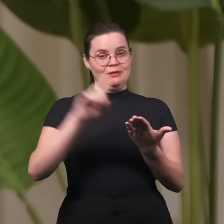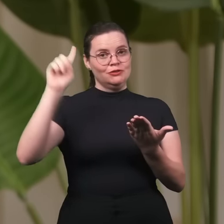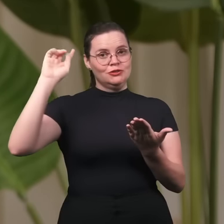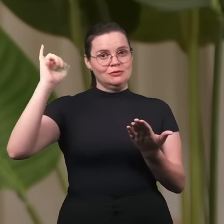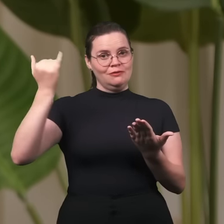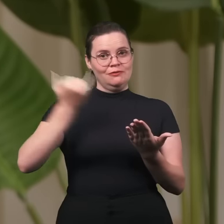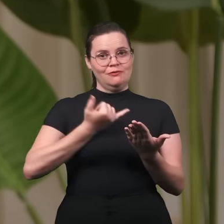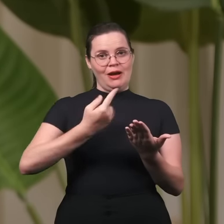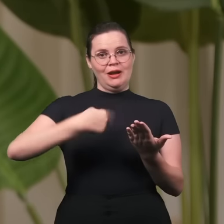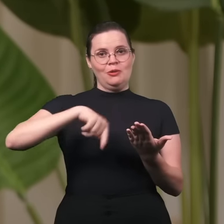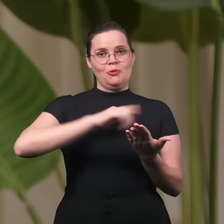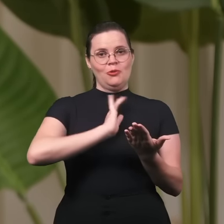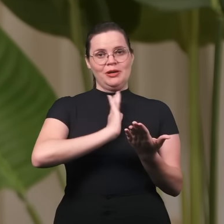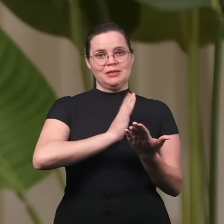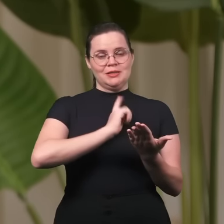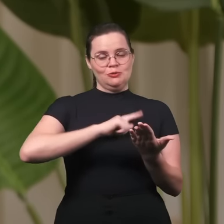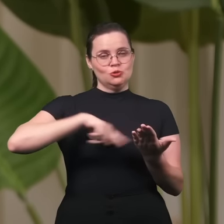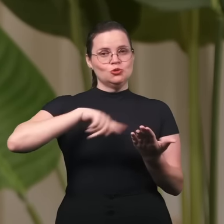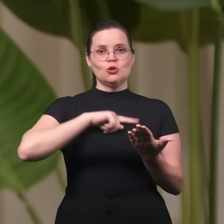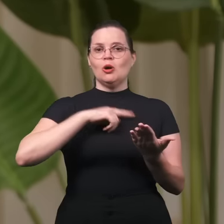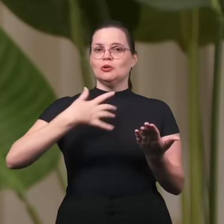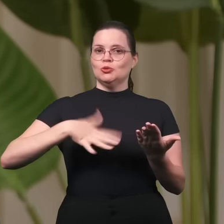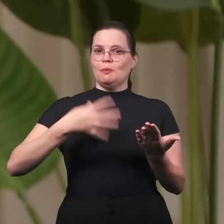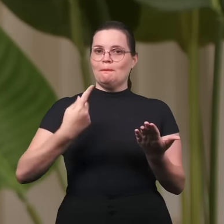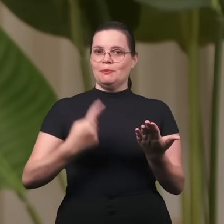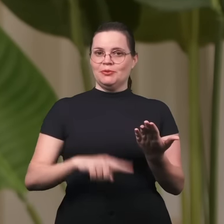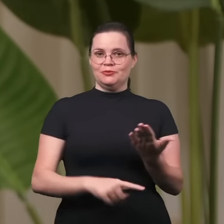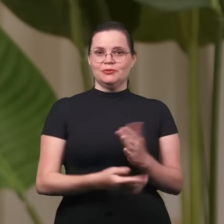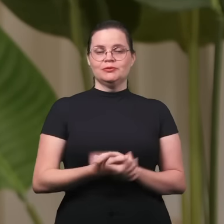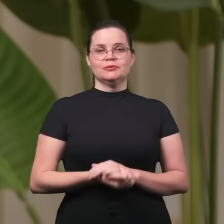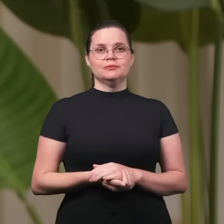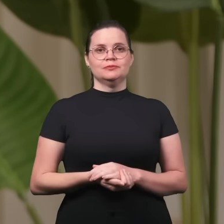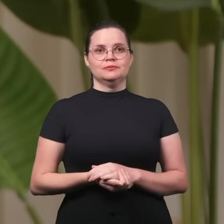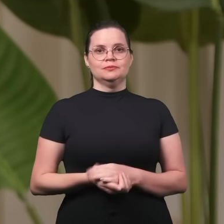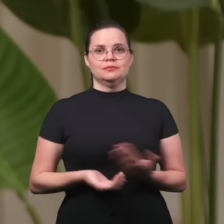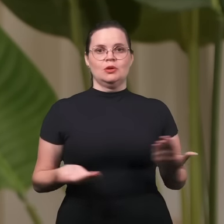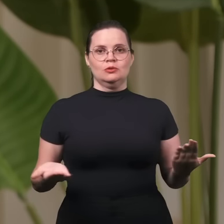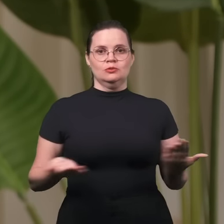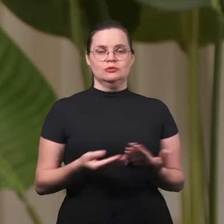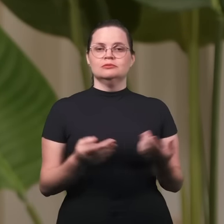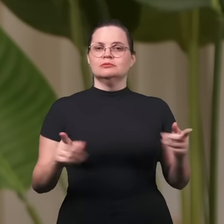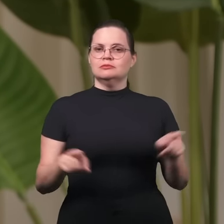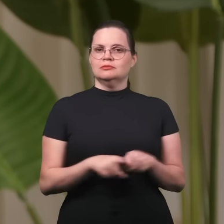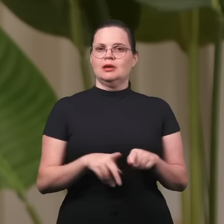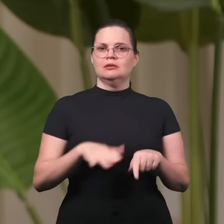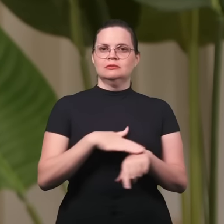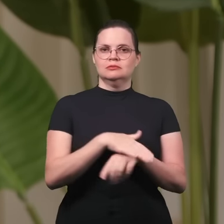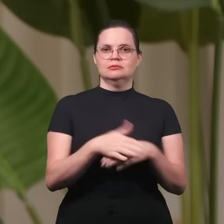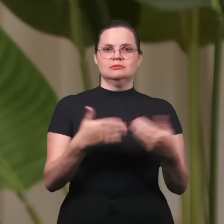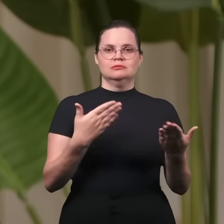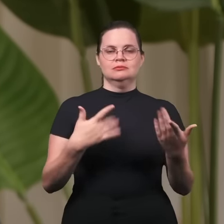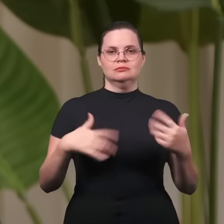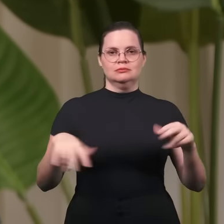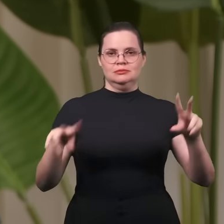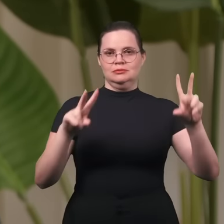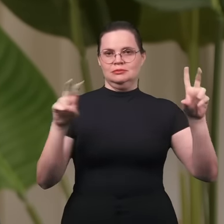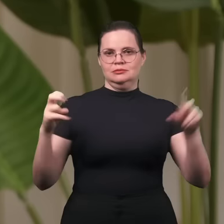fala profundamente conosco. Hoje também tratamos deste assunto